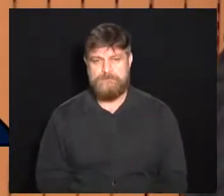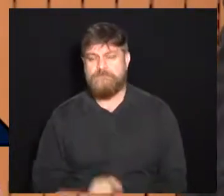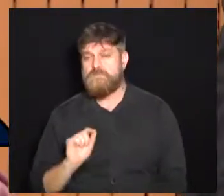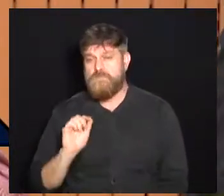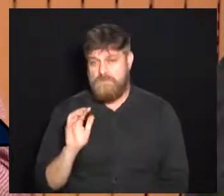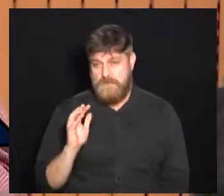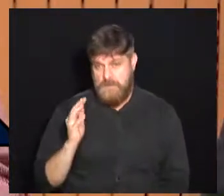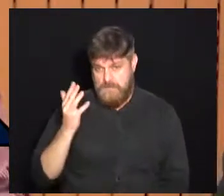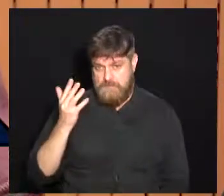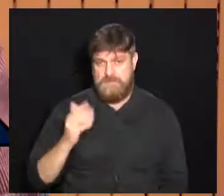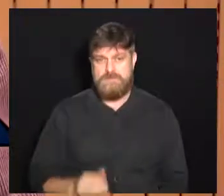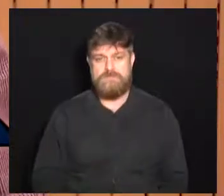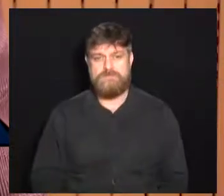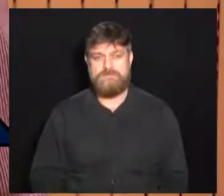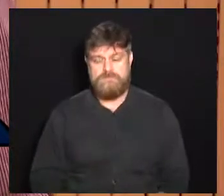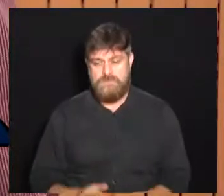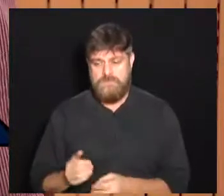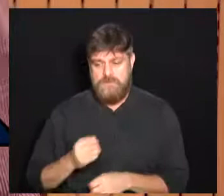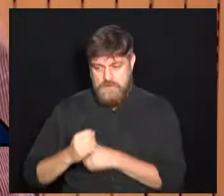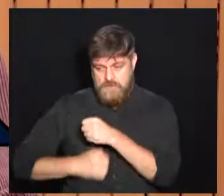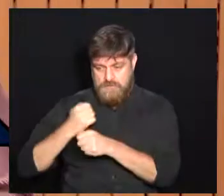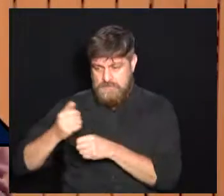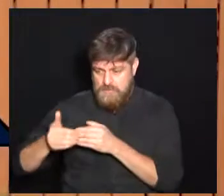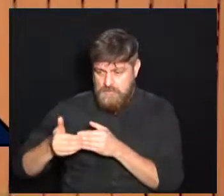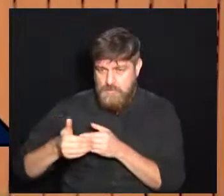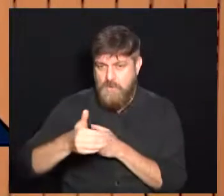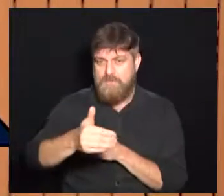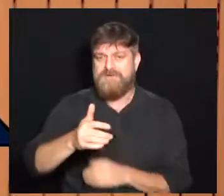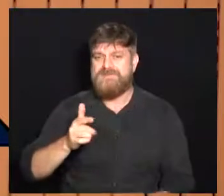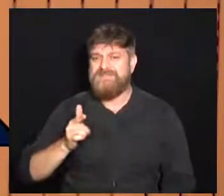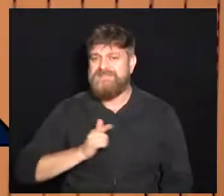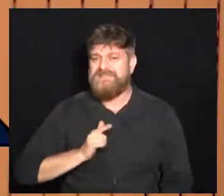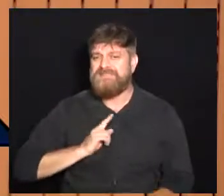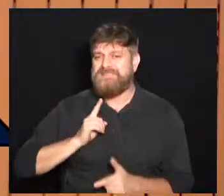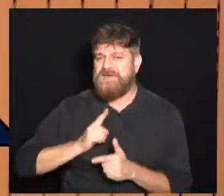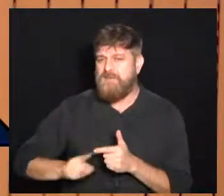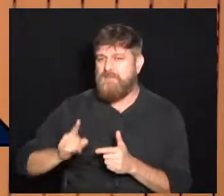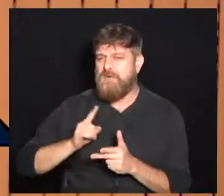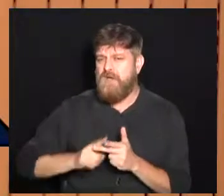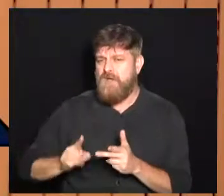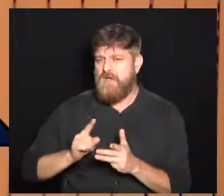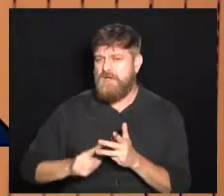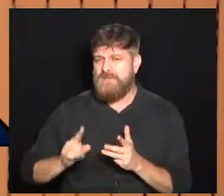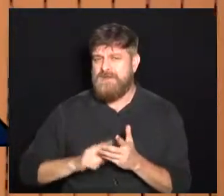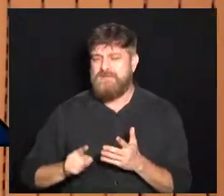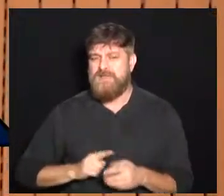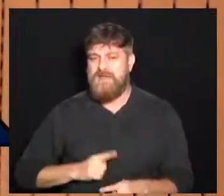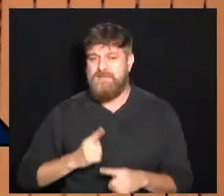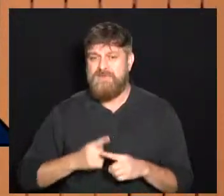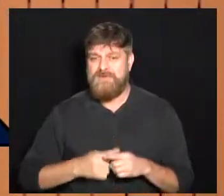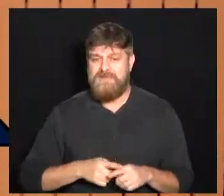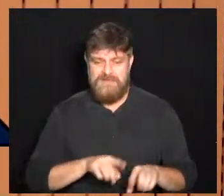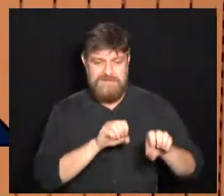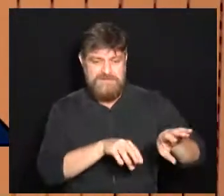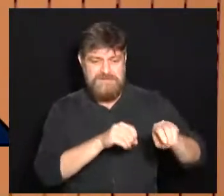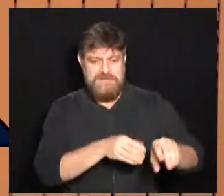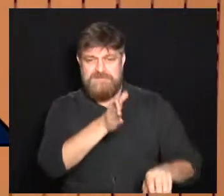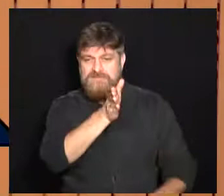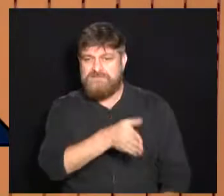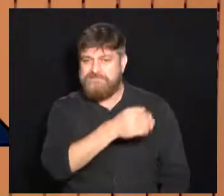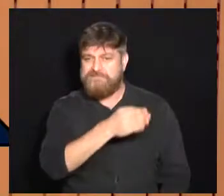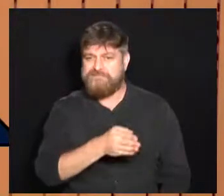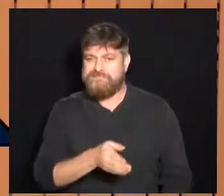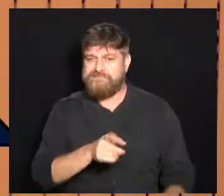acontece? Nós tivemos, nesse início do ano, secretária, alguns problemas relacionados à suspensão de aulas. E é